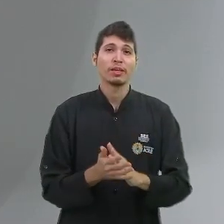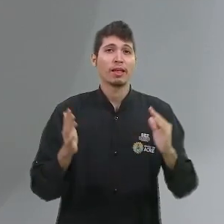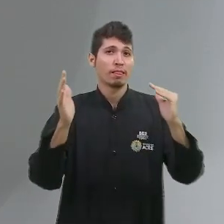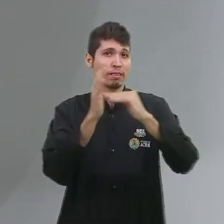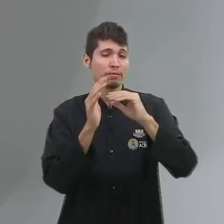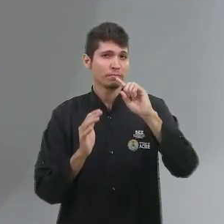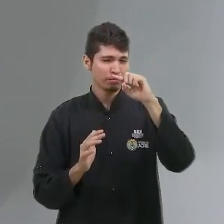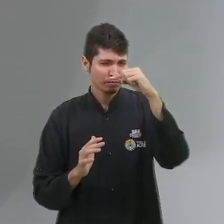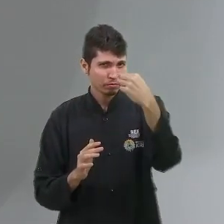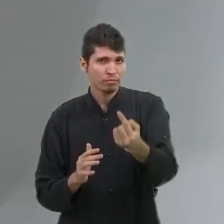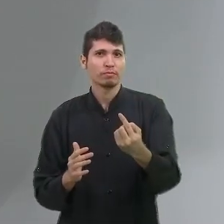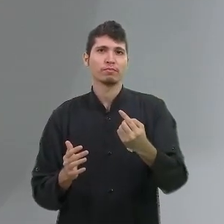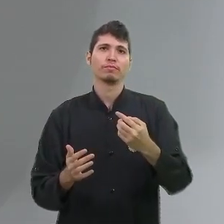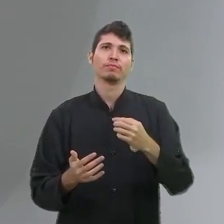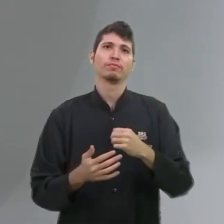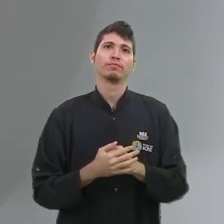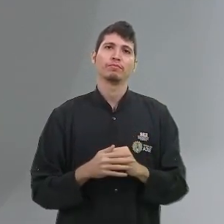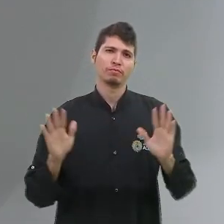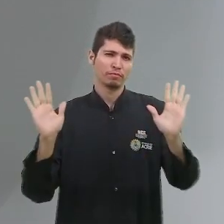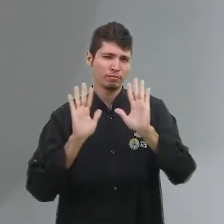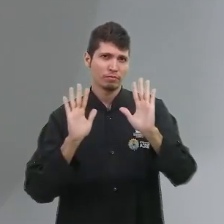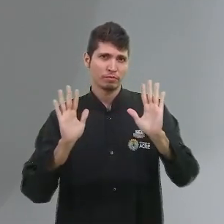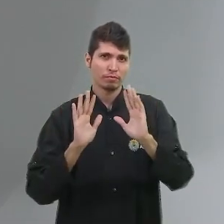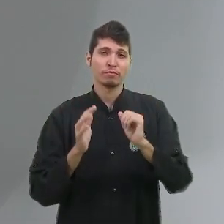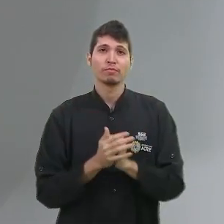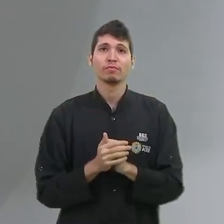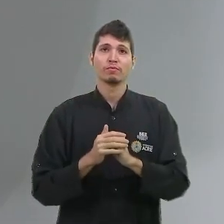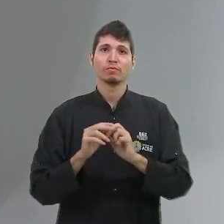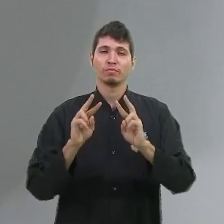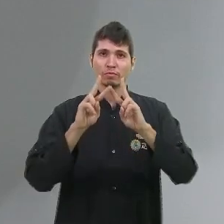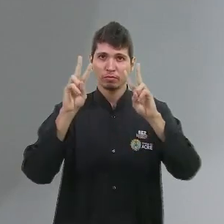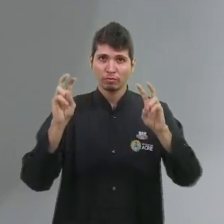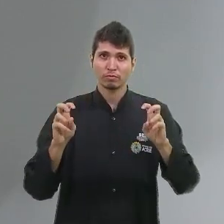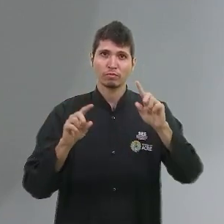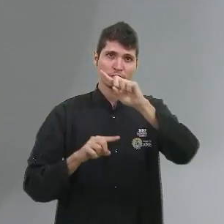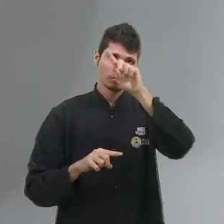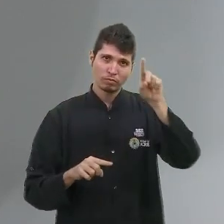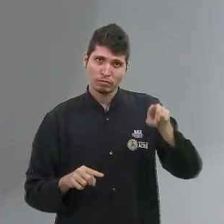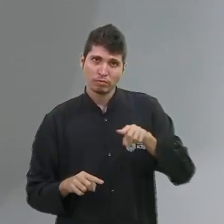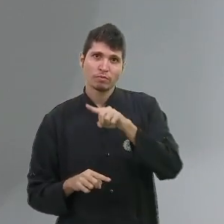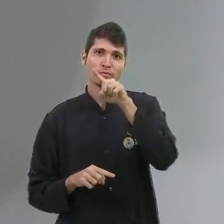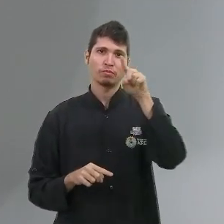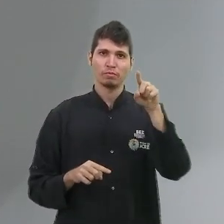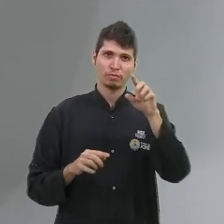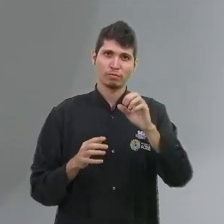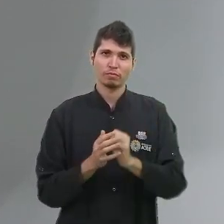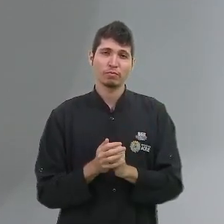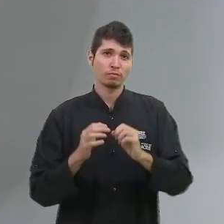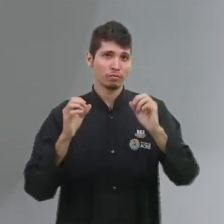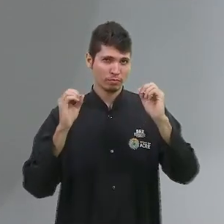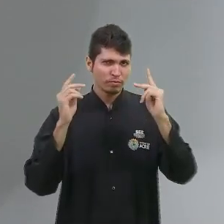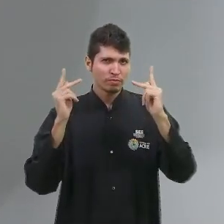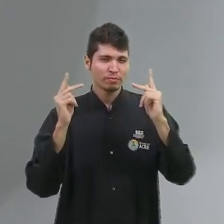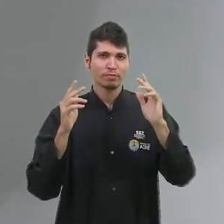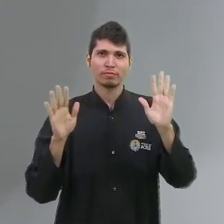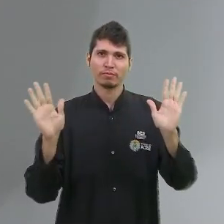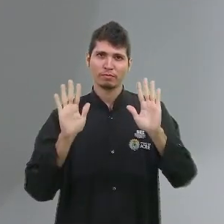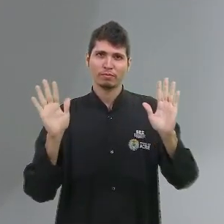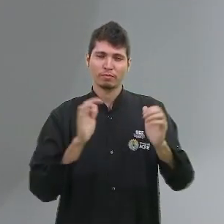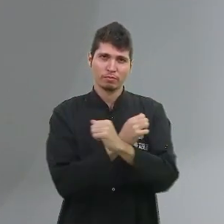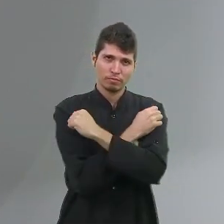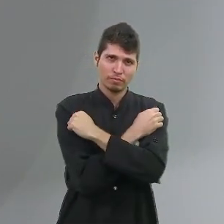encontramos rapidamente na próxima aula, falando dos arcos complementares e suplementares. Até lá, abraço.